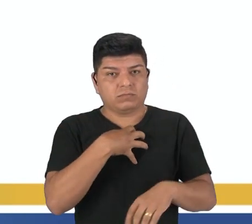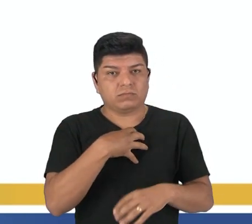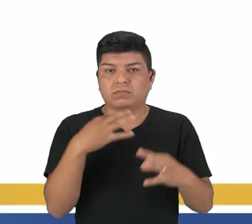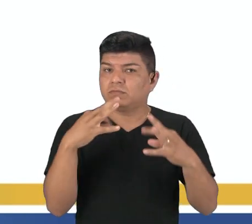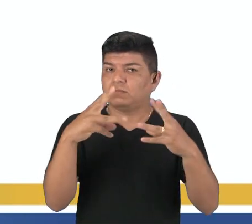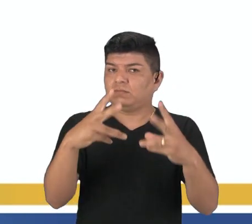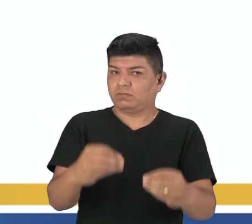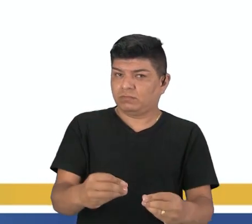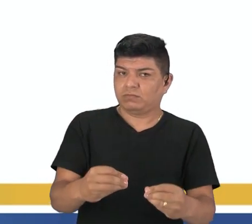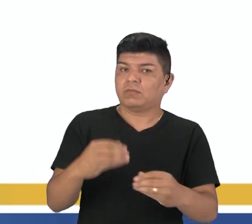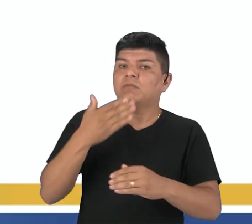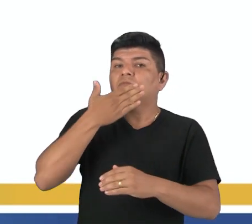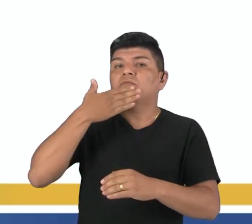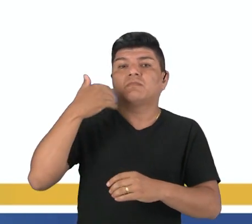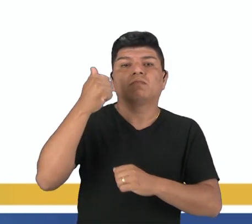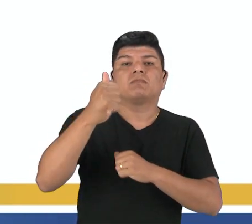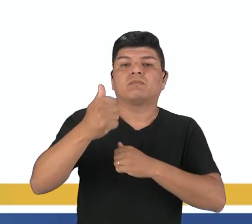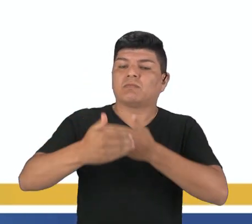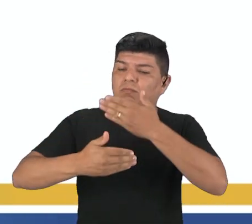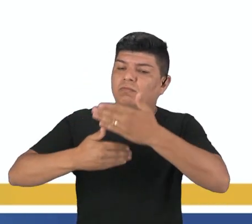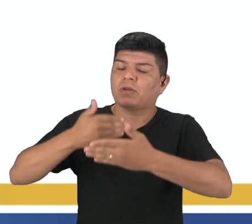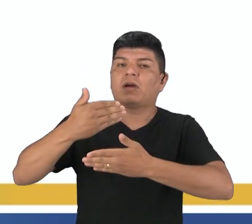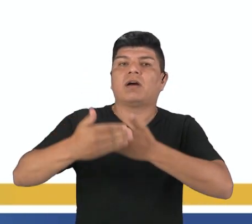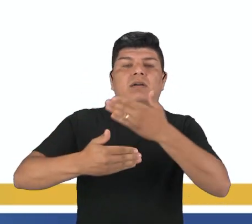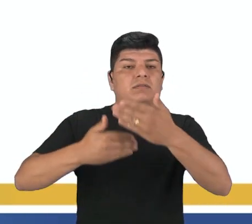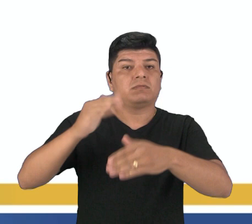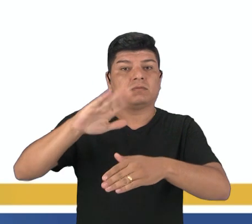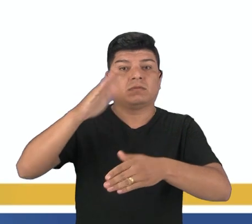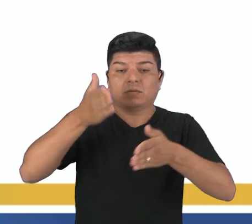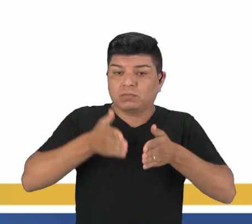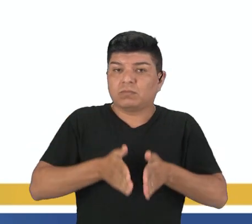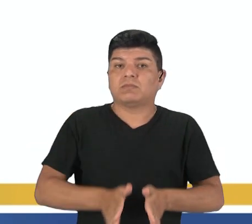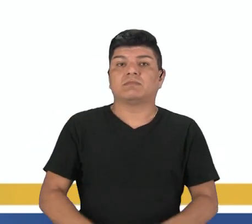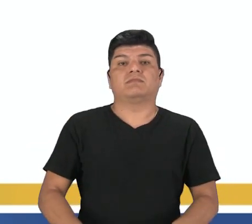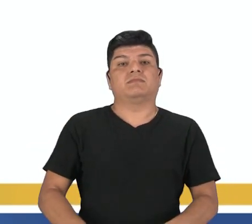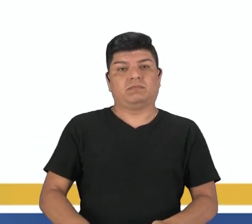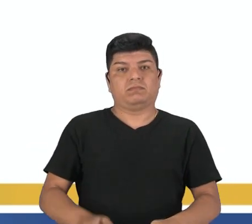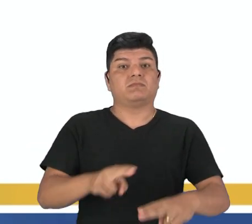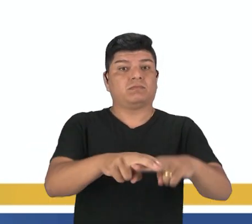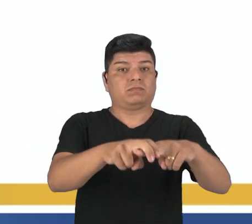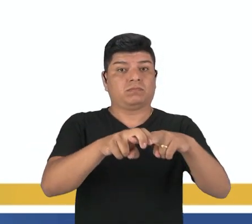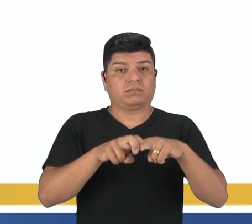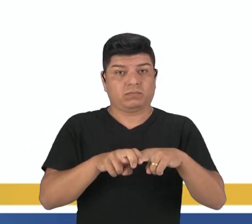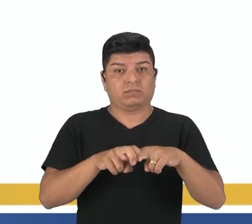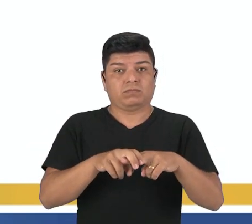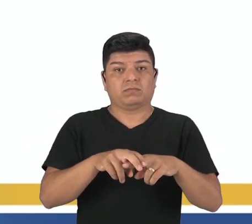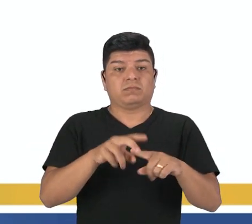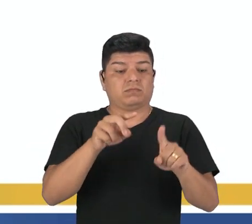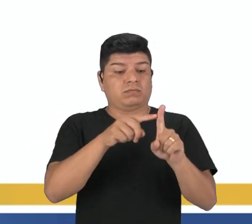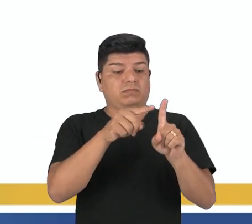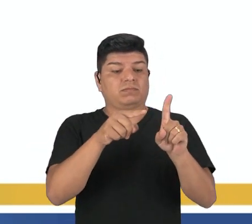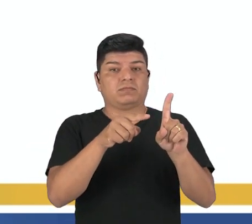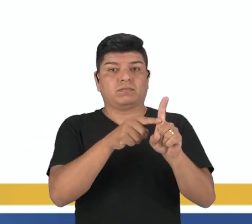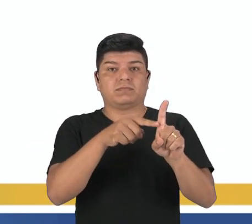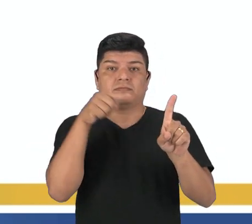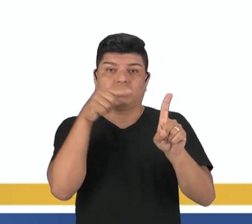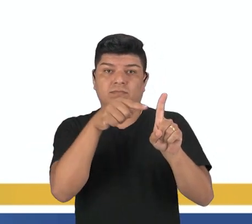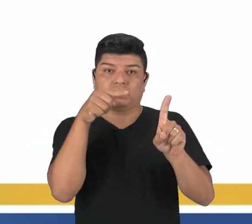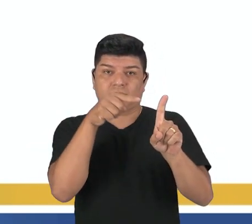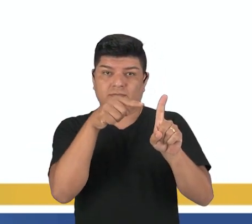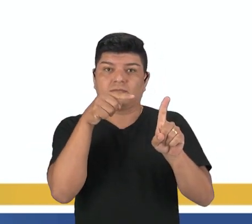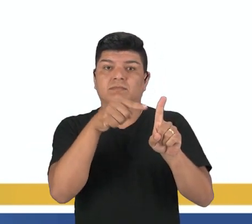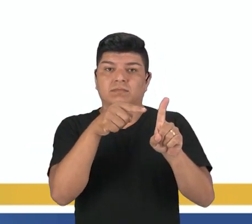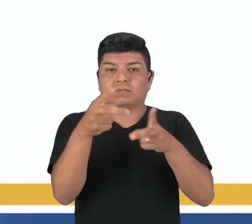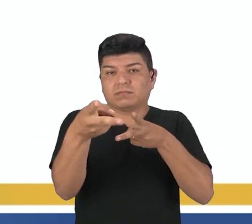e ele foi se aprimorando cada vez mais depois do seu nascimento. Então, lá na vida intrauterina, você